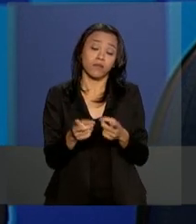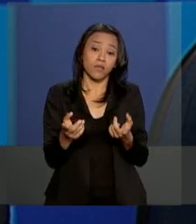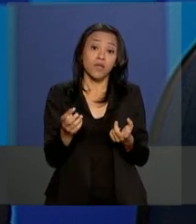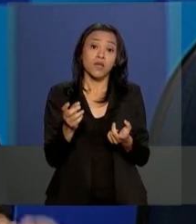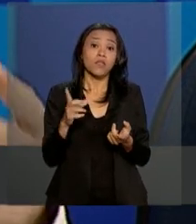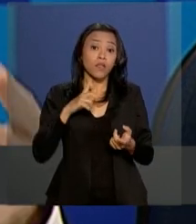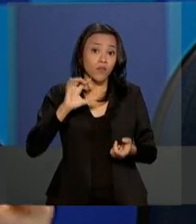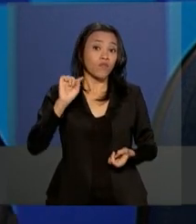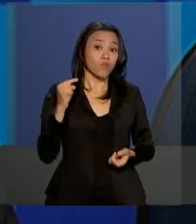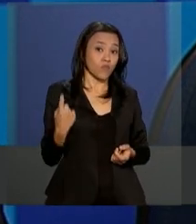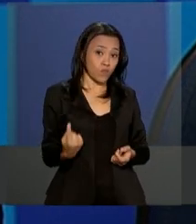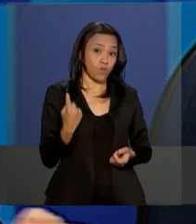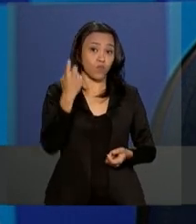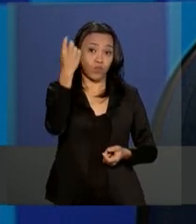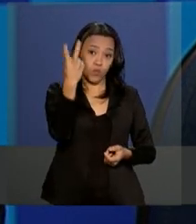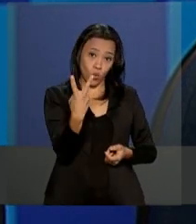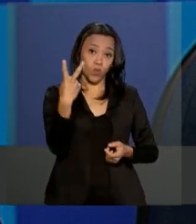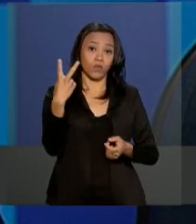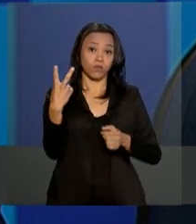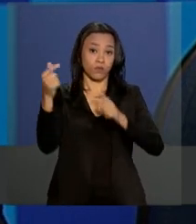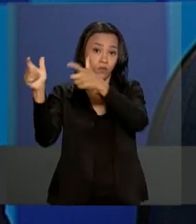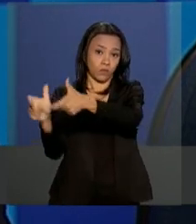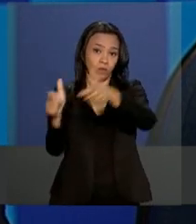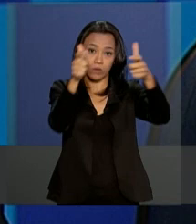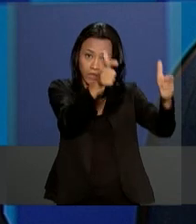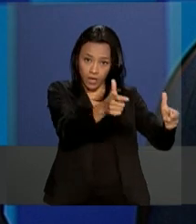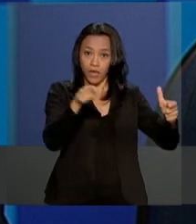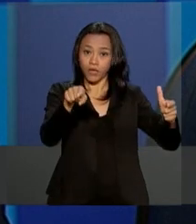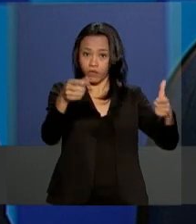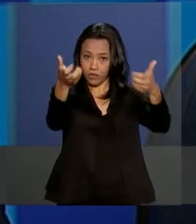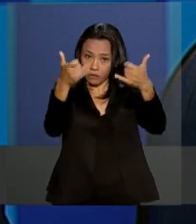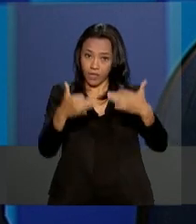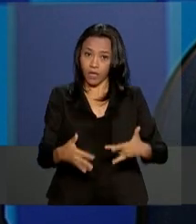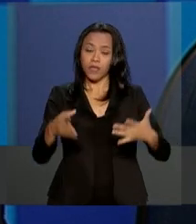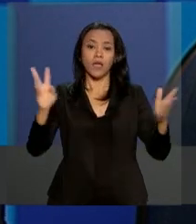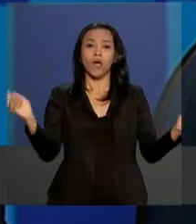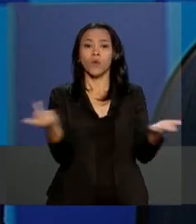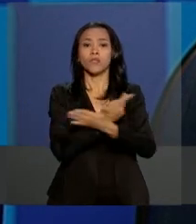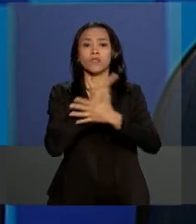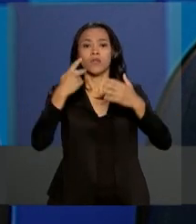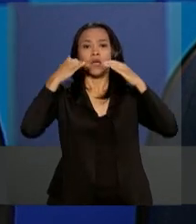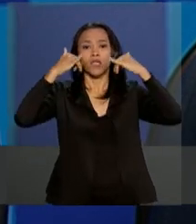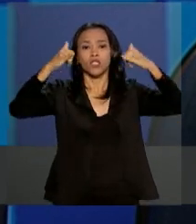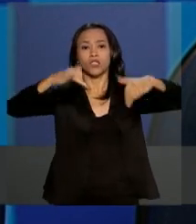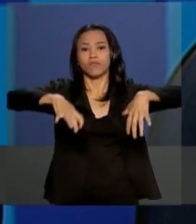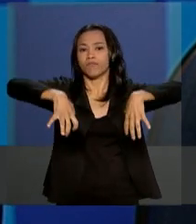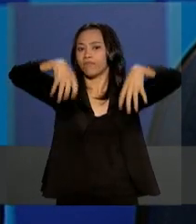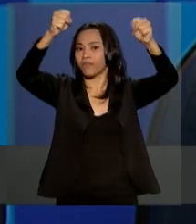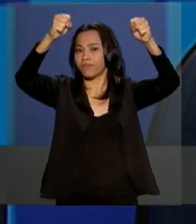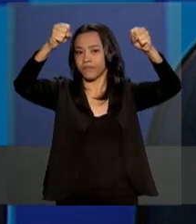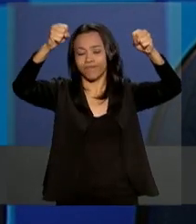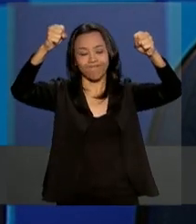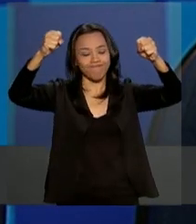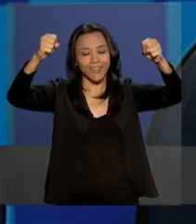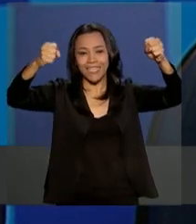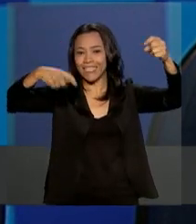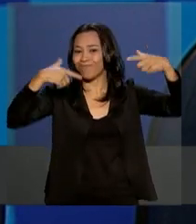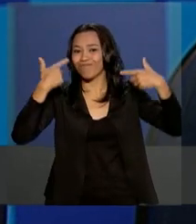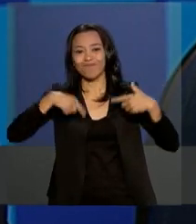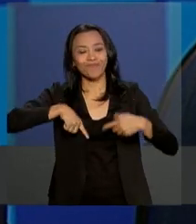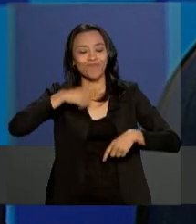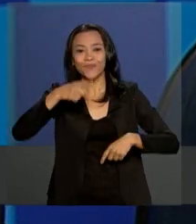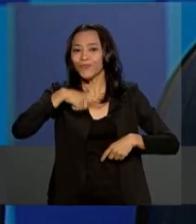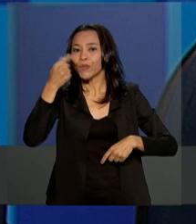exceção dos dois locais foram destacados pela professora marinez por falta de energia que infelizmente não podemos controlar